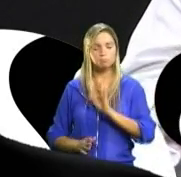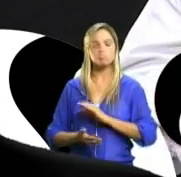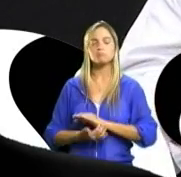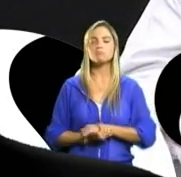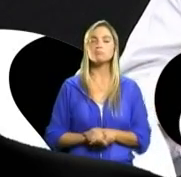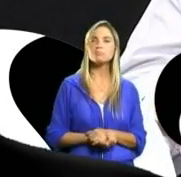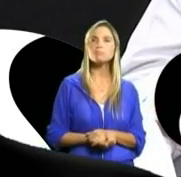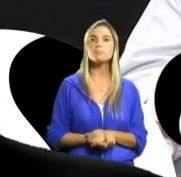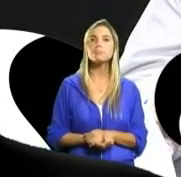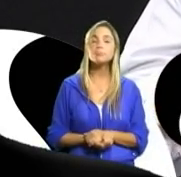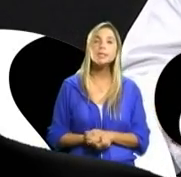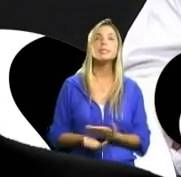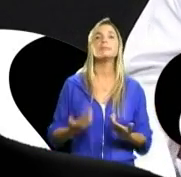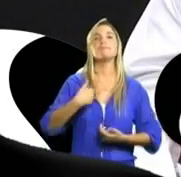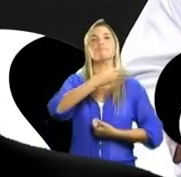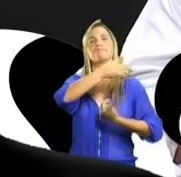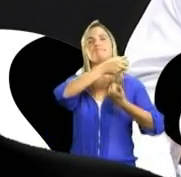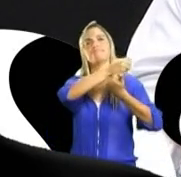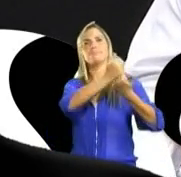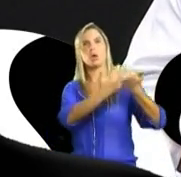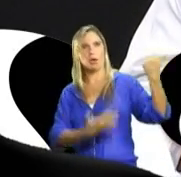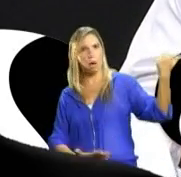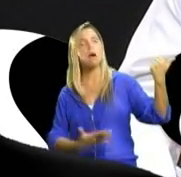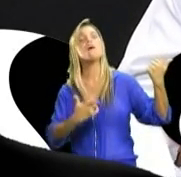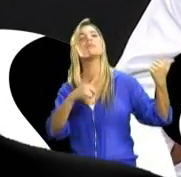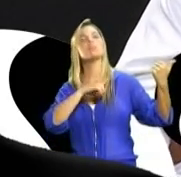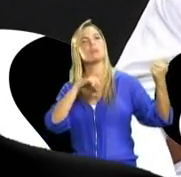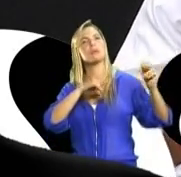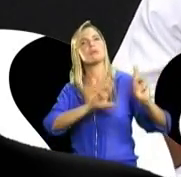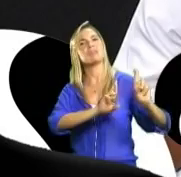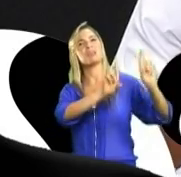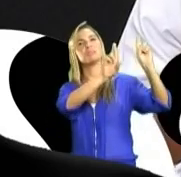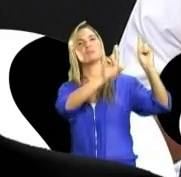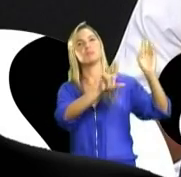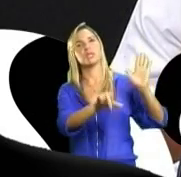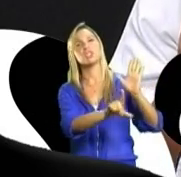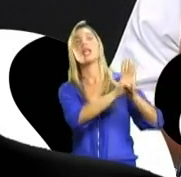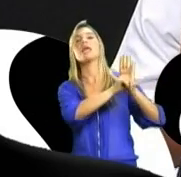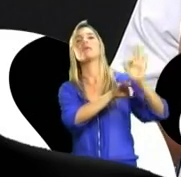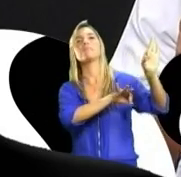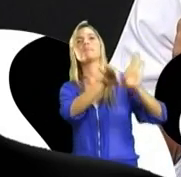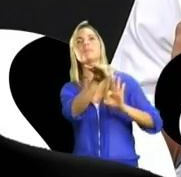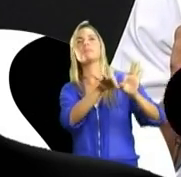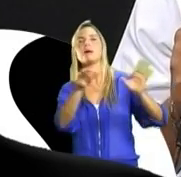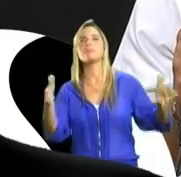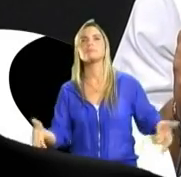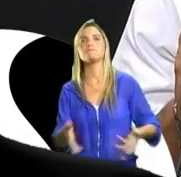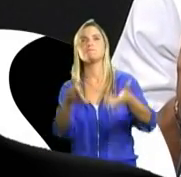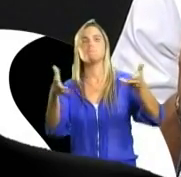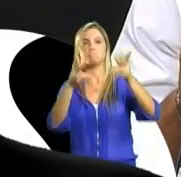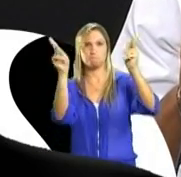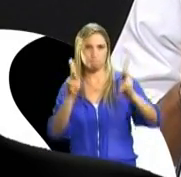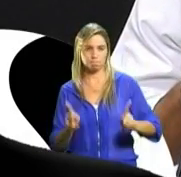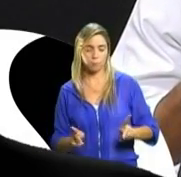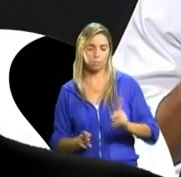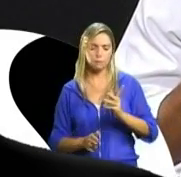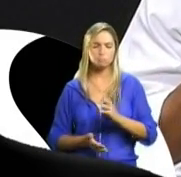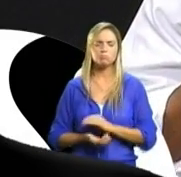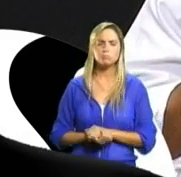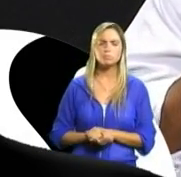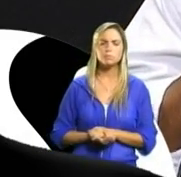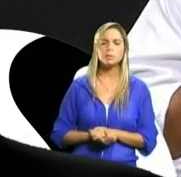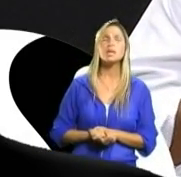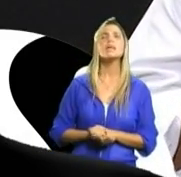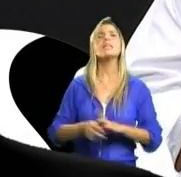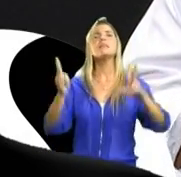poder público ele tem por legitimidade e obrigação atuar frente às diversas demandas sociais. Dentro